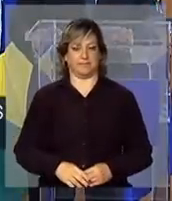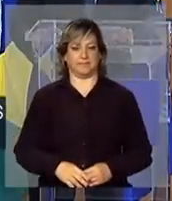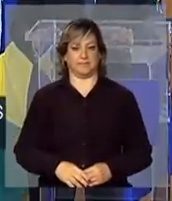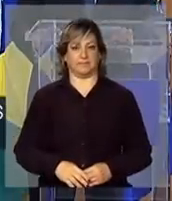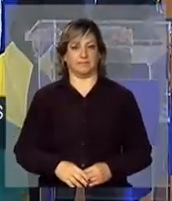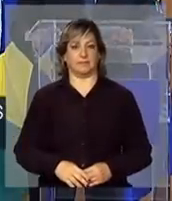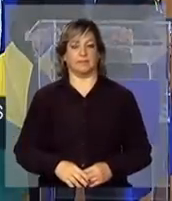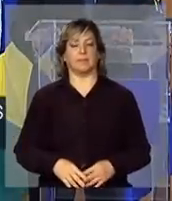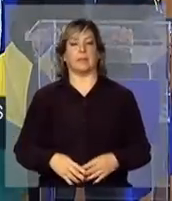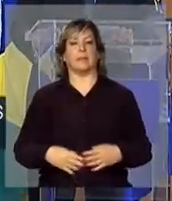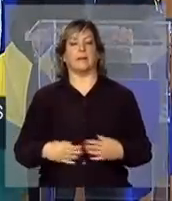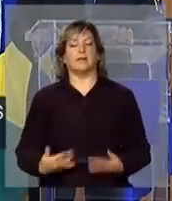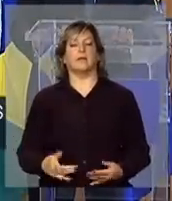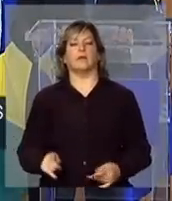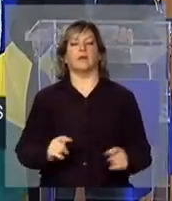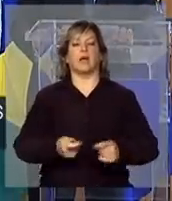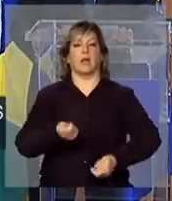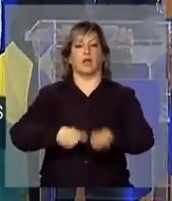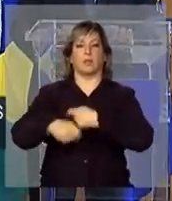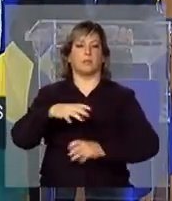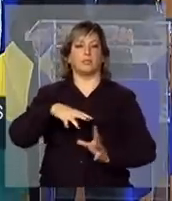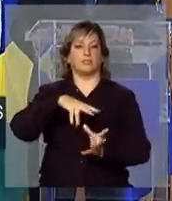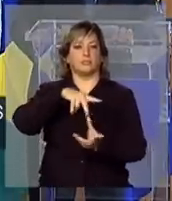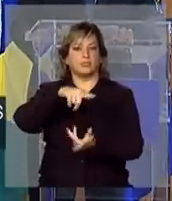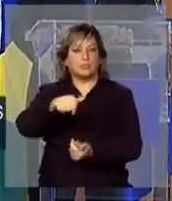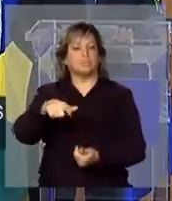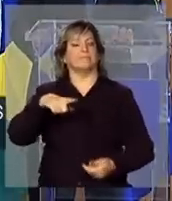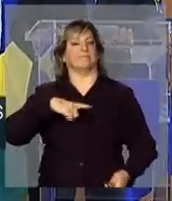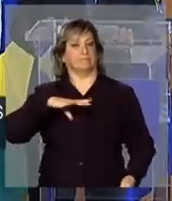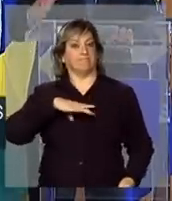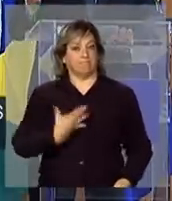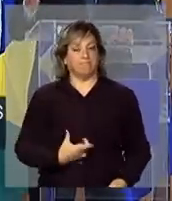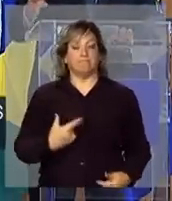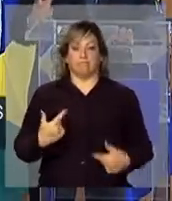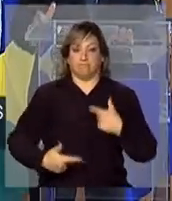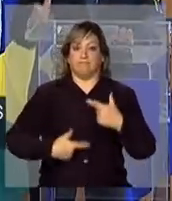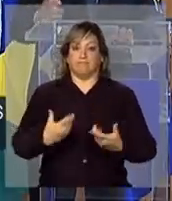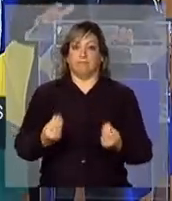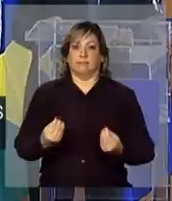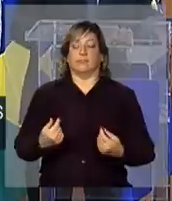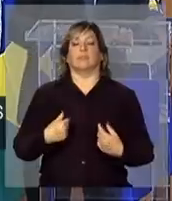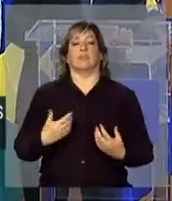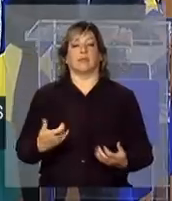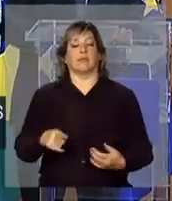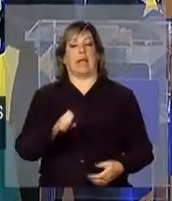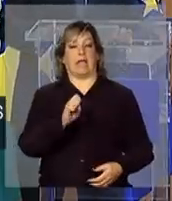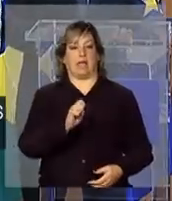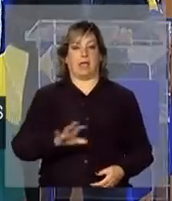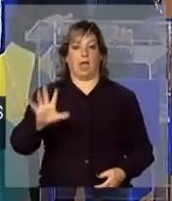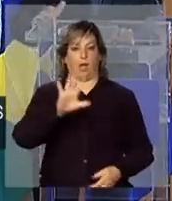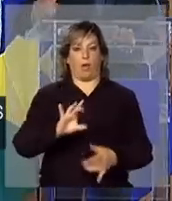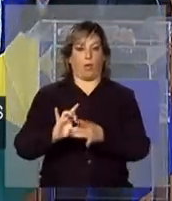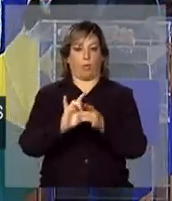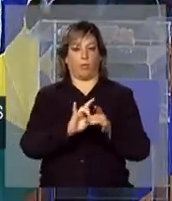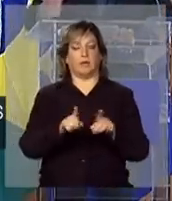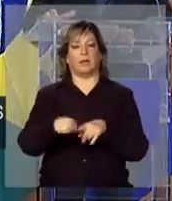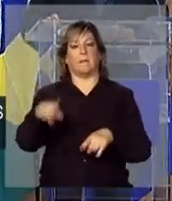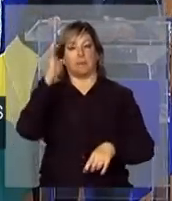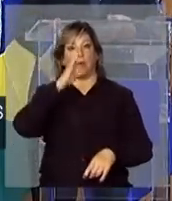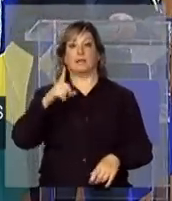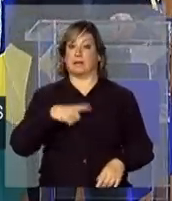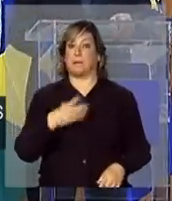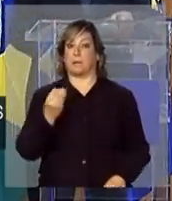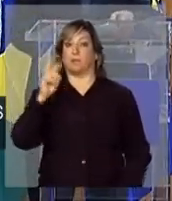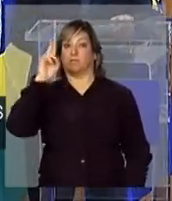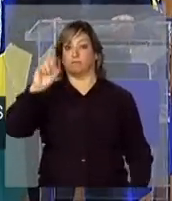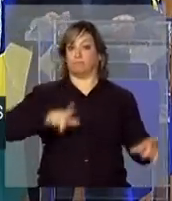A evolução da economia mundial apresenta grandes desafios. E quer a União Europeia, quer o Brasil, tem grandes tarefas